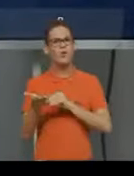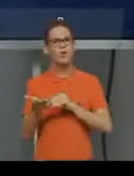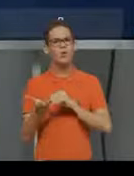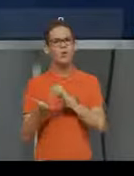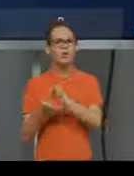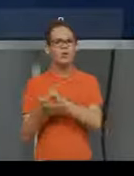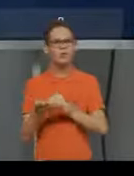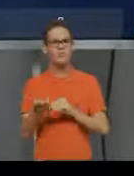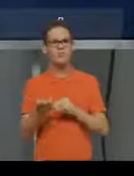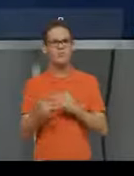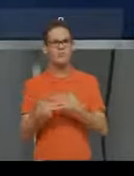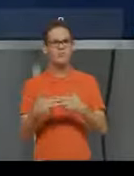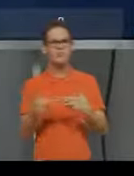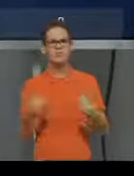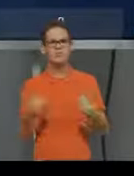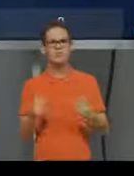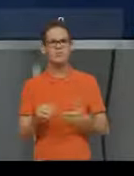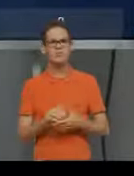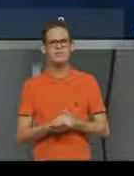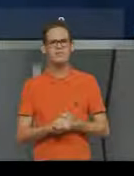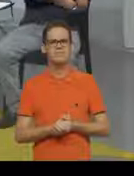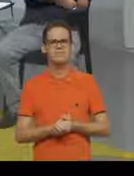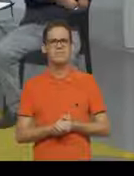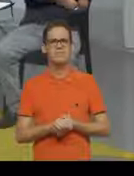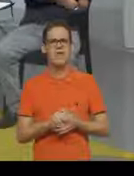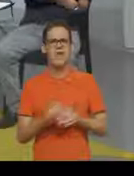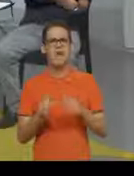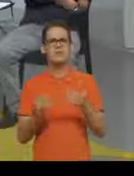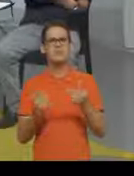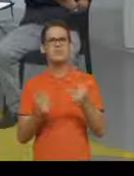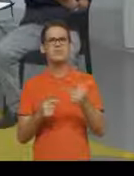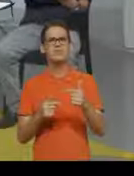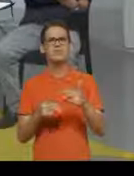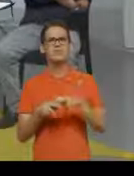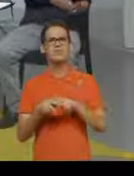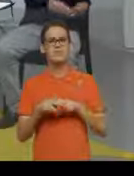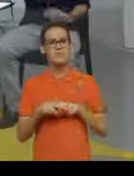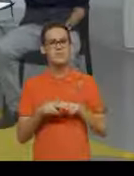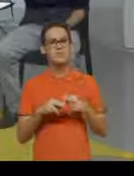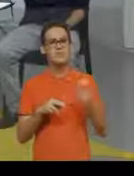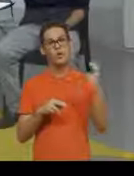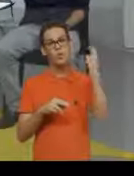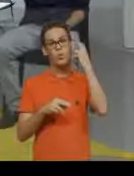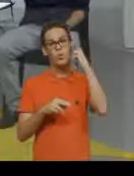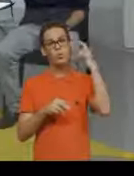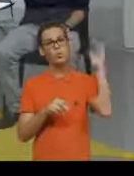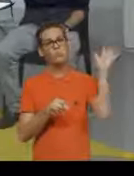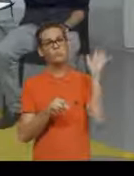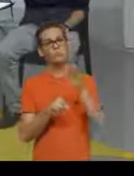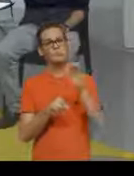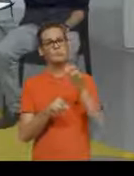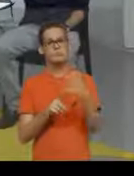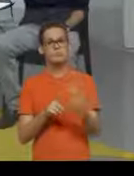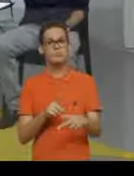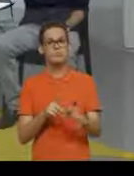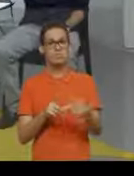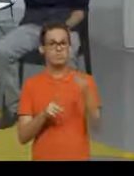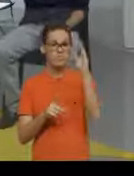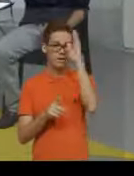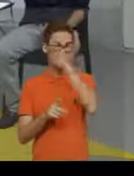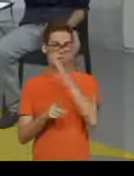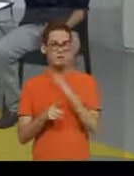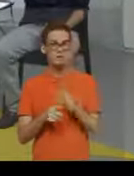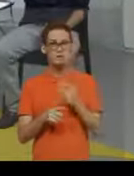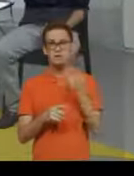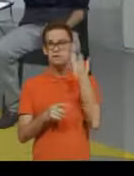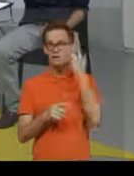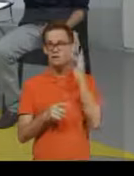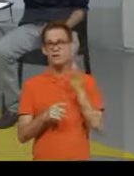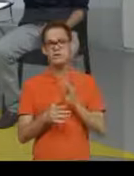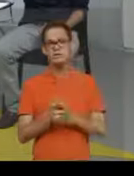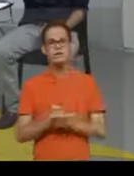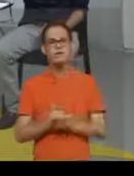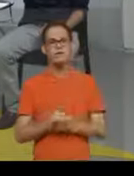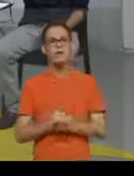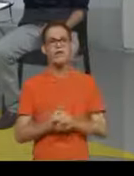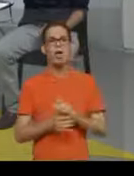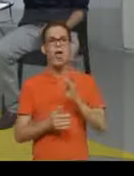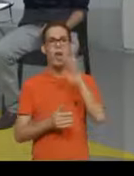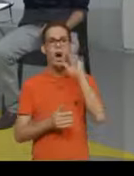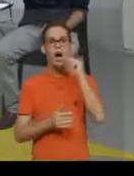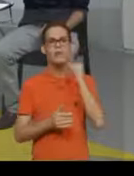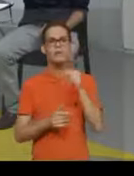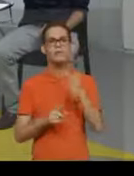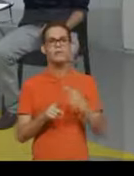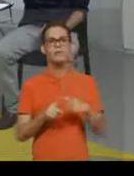assim... sem justificativo da cultura norte-americana, né? Sim, com certeza. Porque eu acho também que